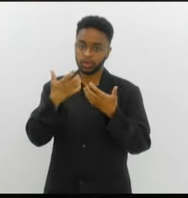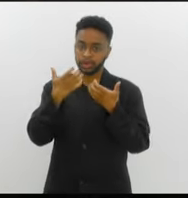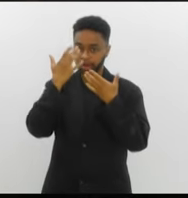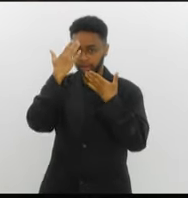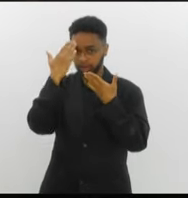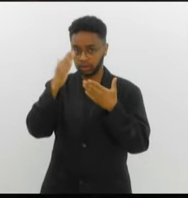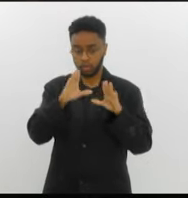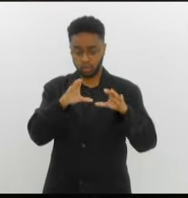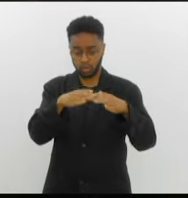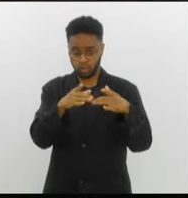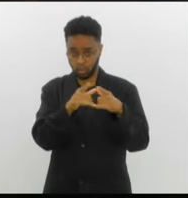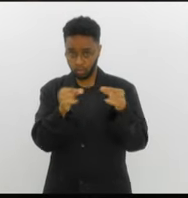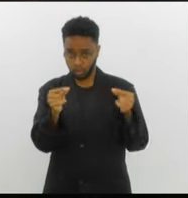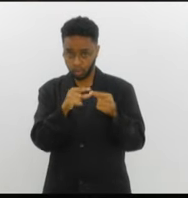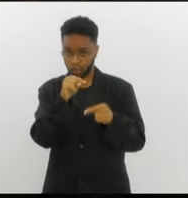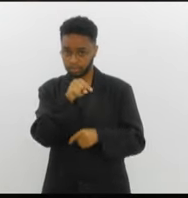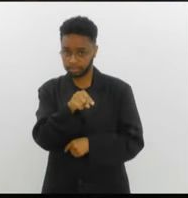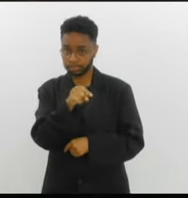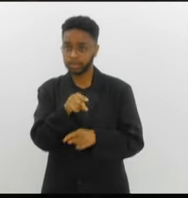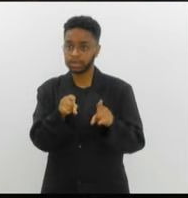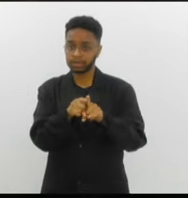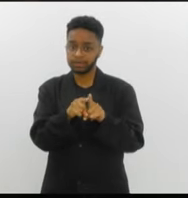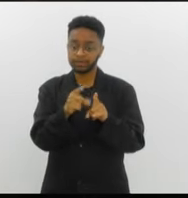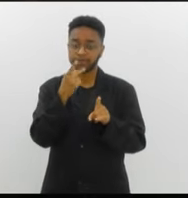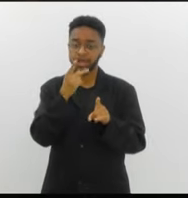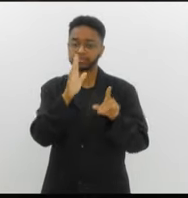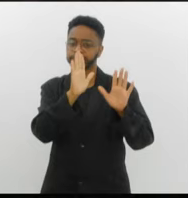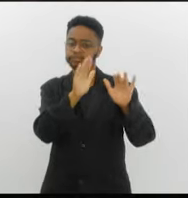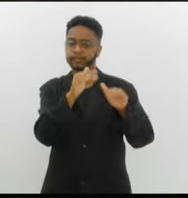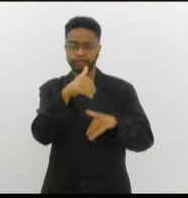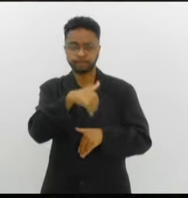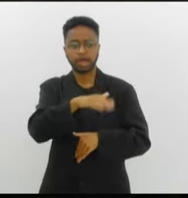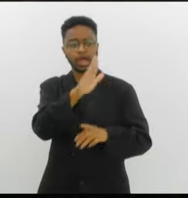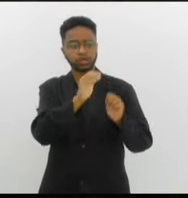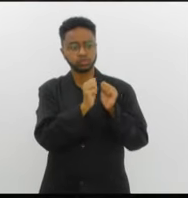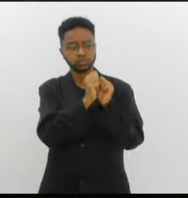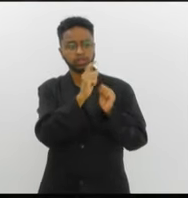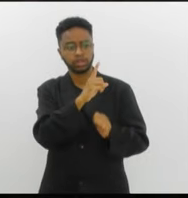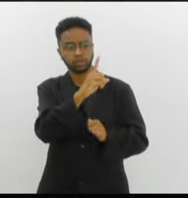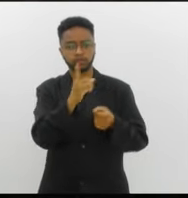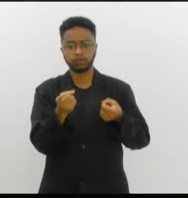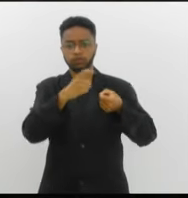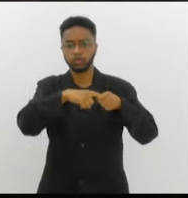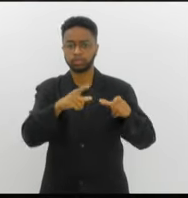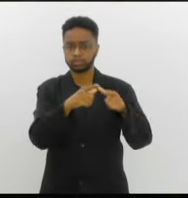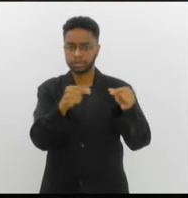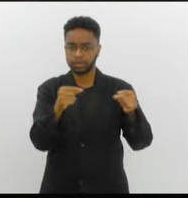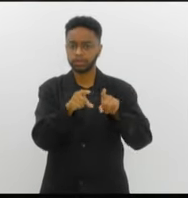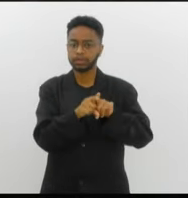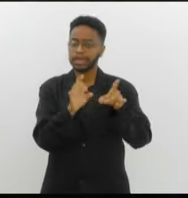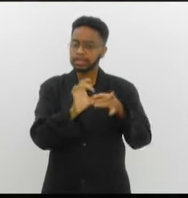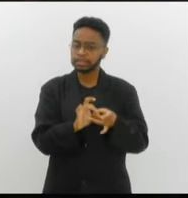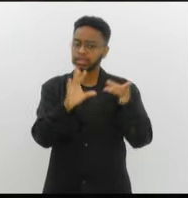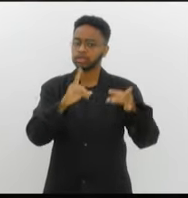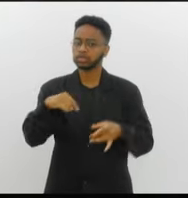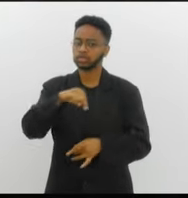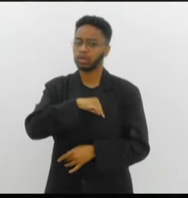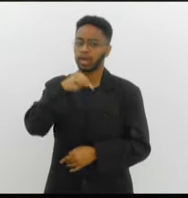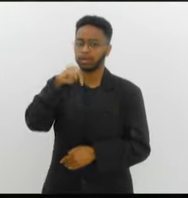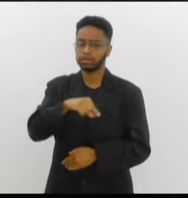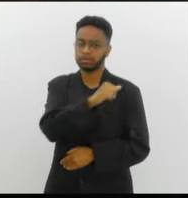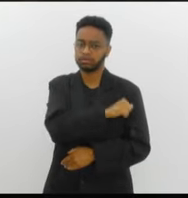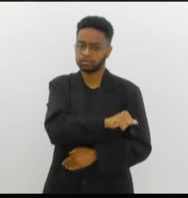grupo japonês e dizer: vai com Deus, volta para o Japão e deixa aqui a gente no Rio de